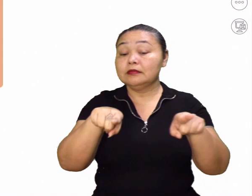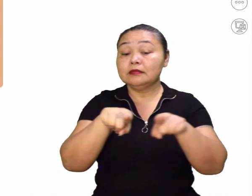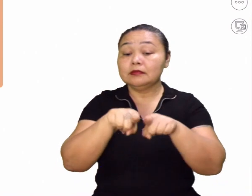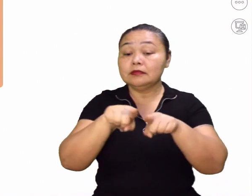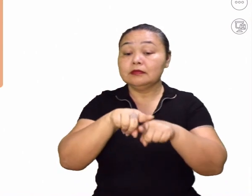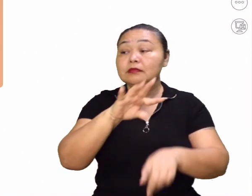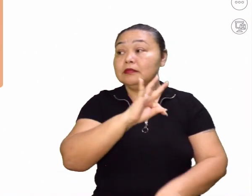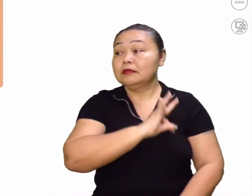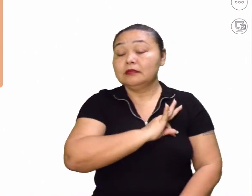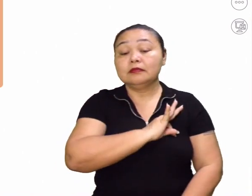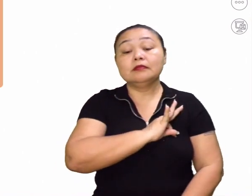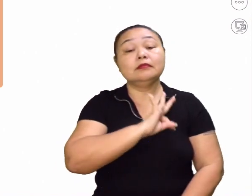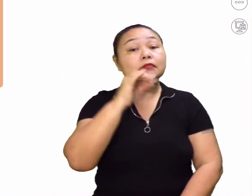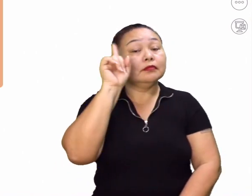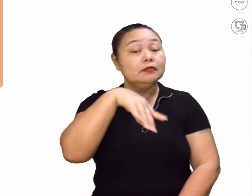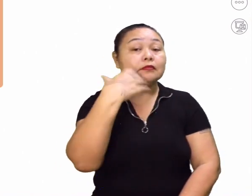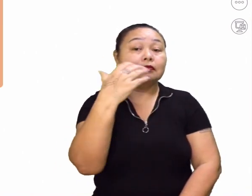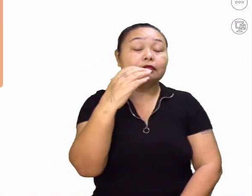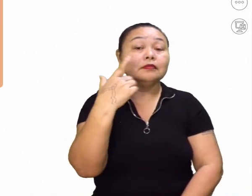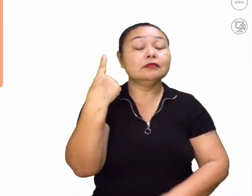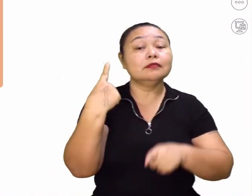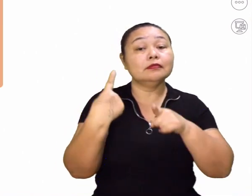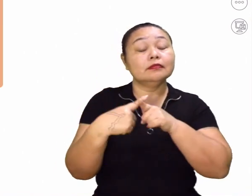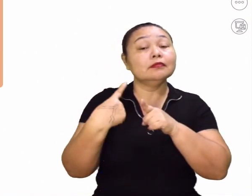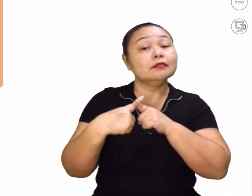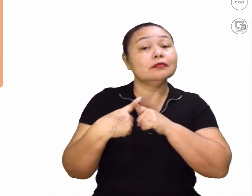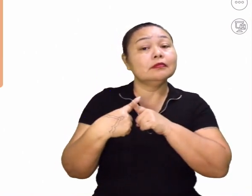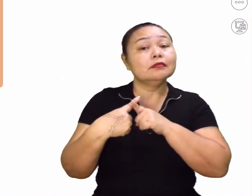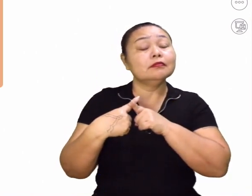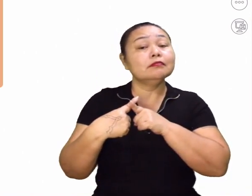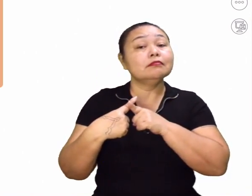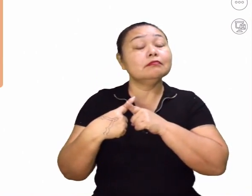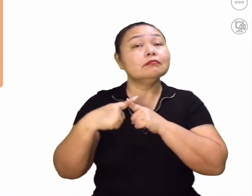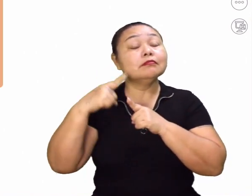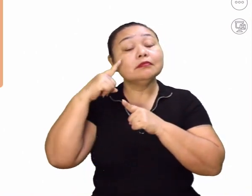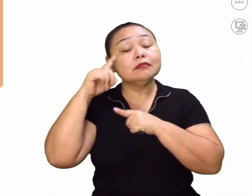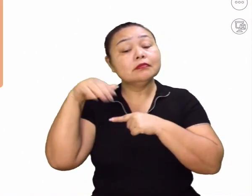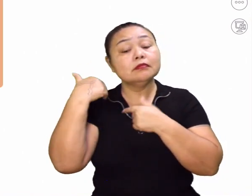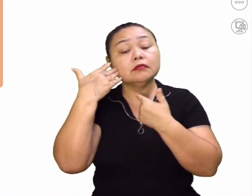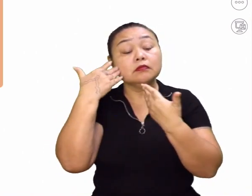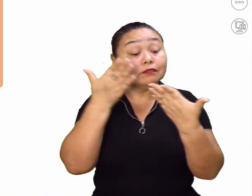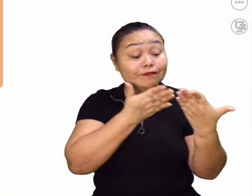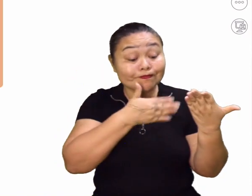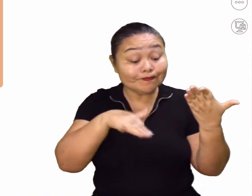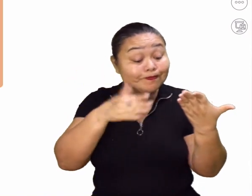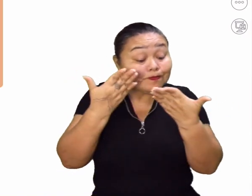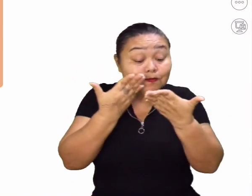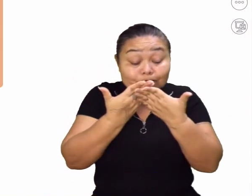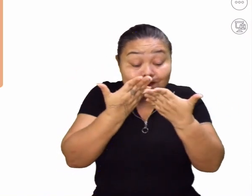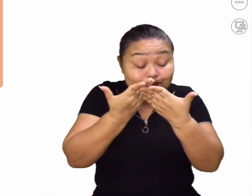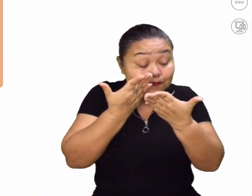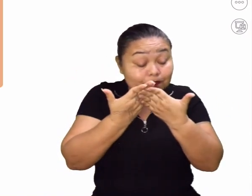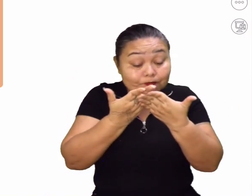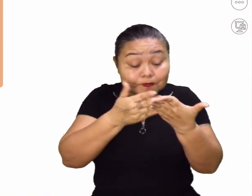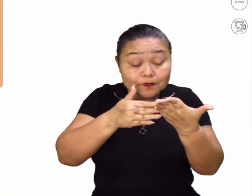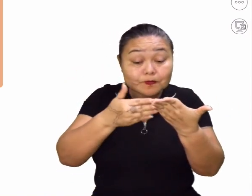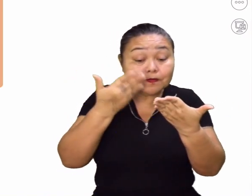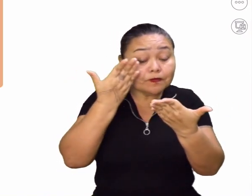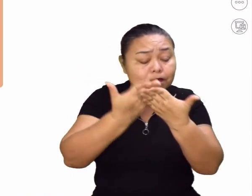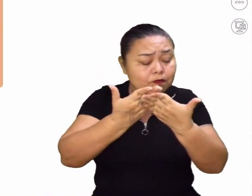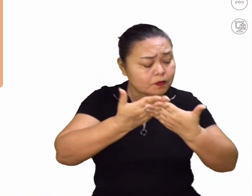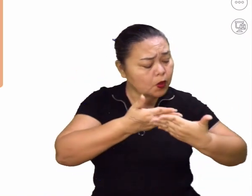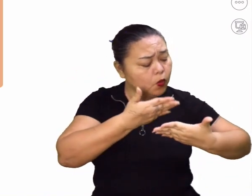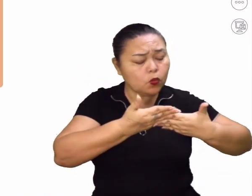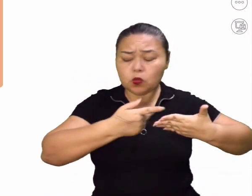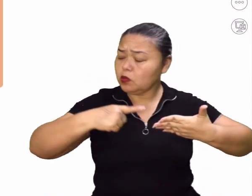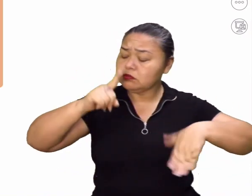técnica. Ela é ciência porque vislumbra exatamente esse estudo que, ao longo